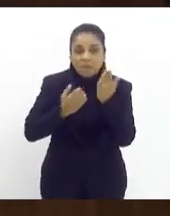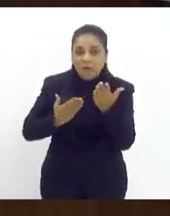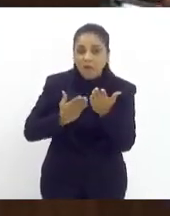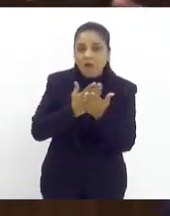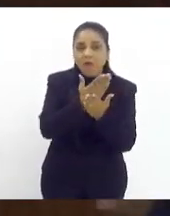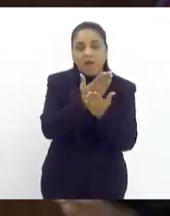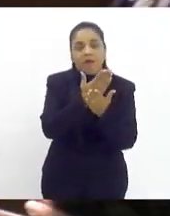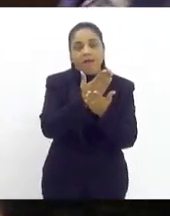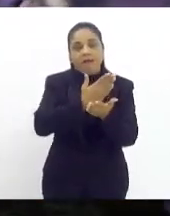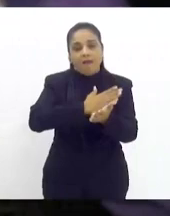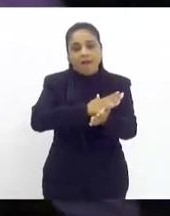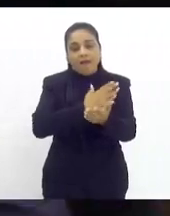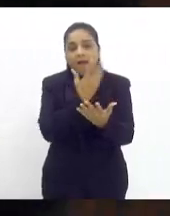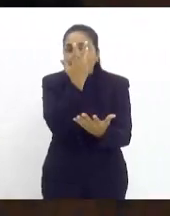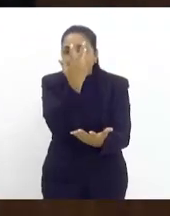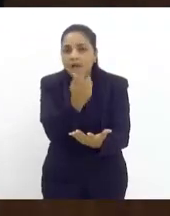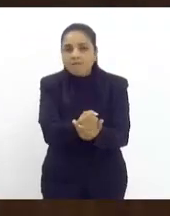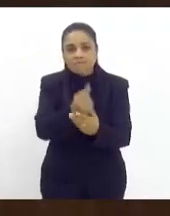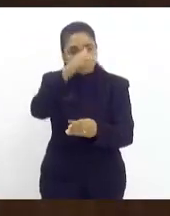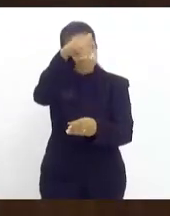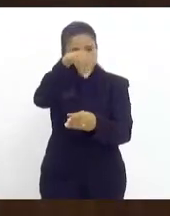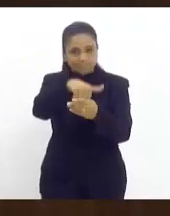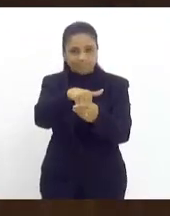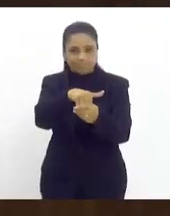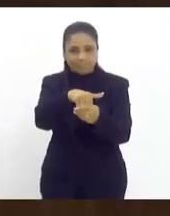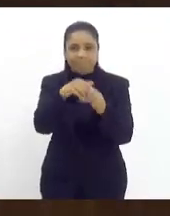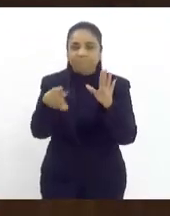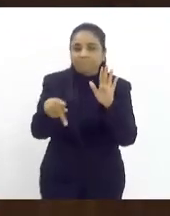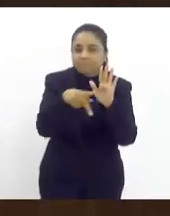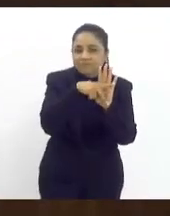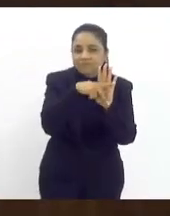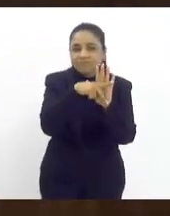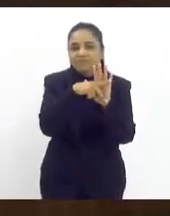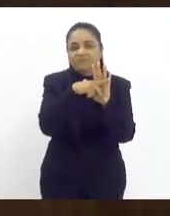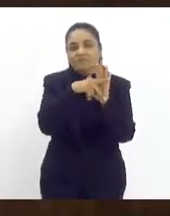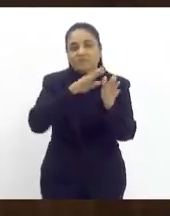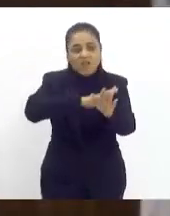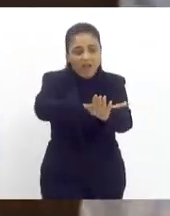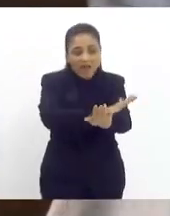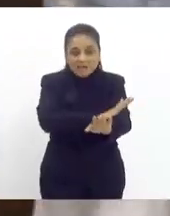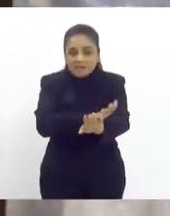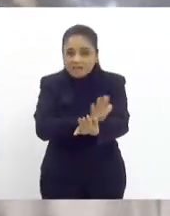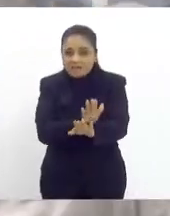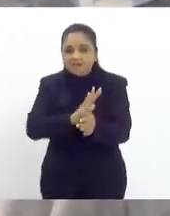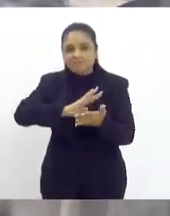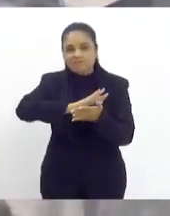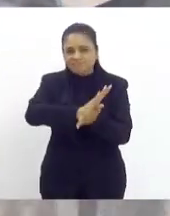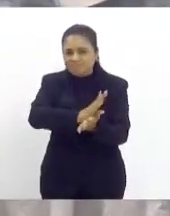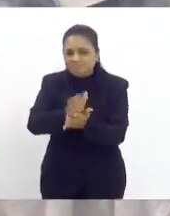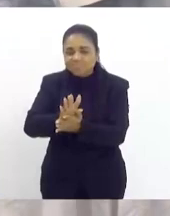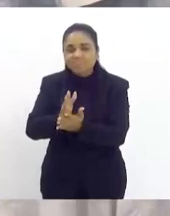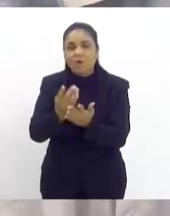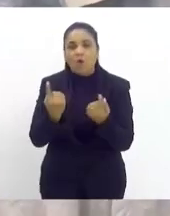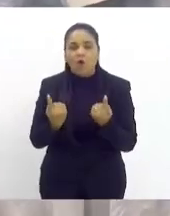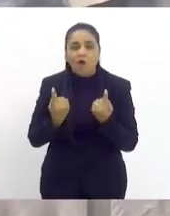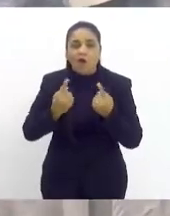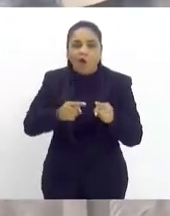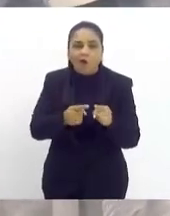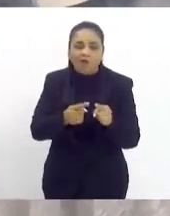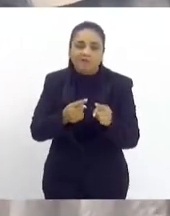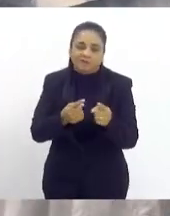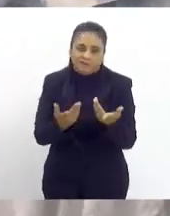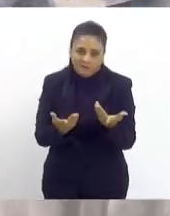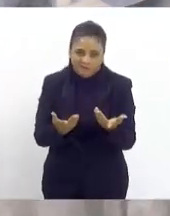nacional isso é um orgulho não apenas para o meu mandato que já desde já abre a coutoria para